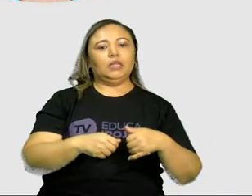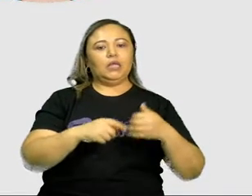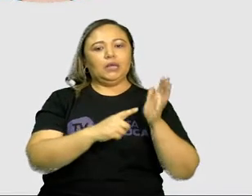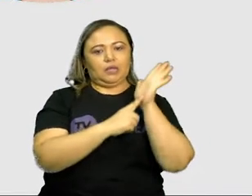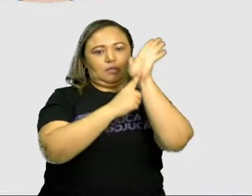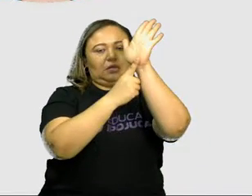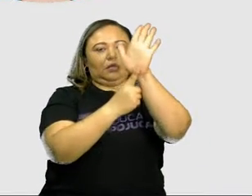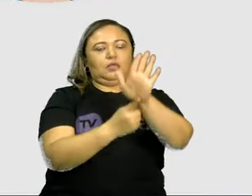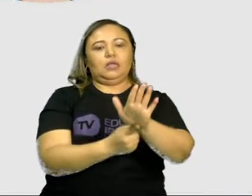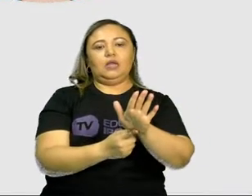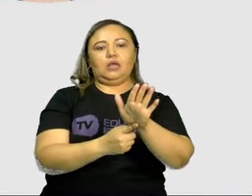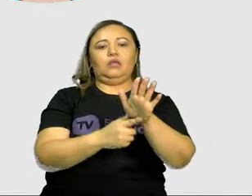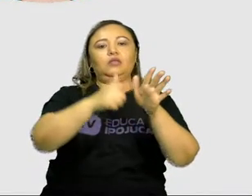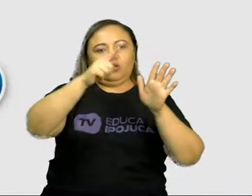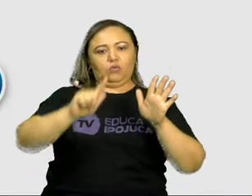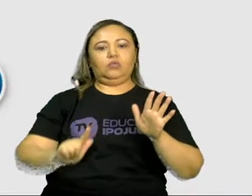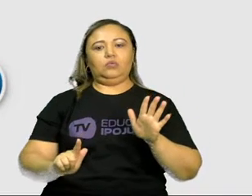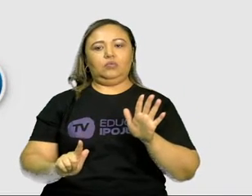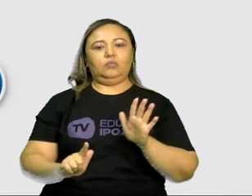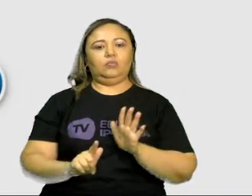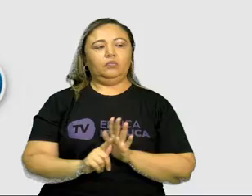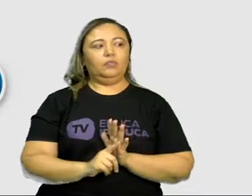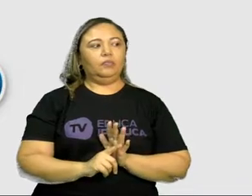gêneros textuais escritos?